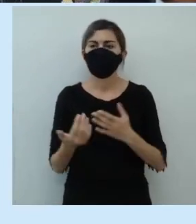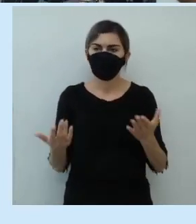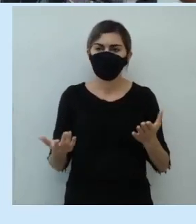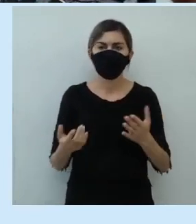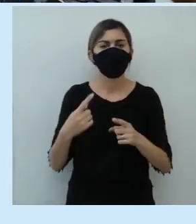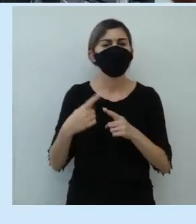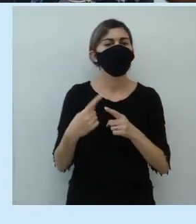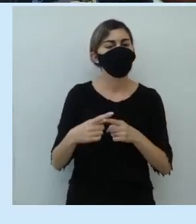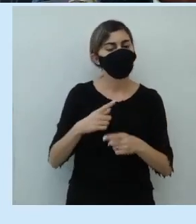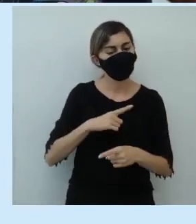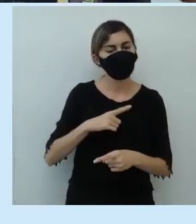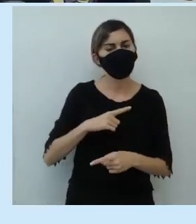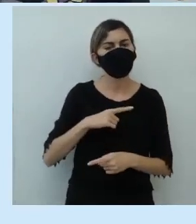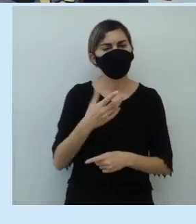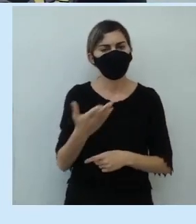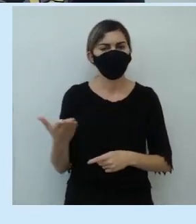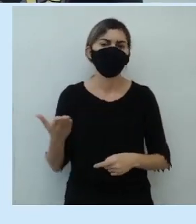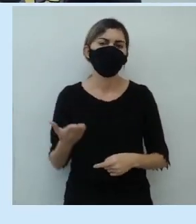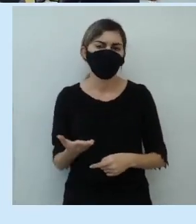E por que tem essa